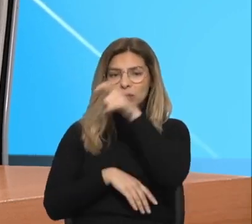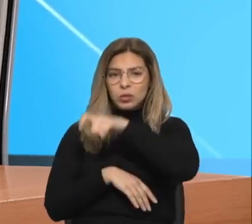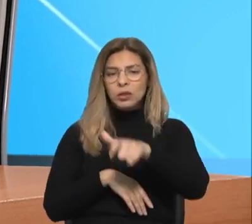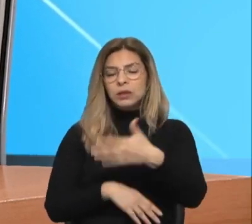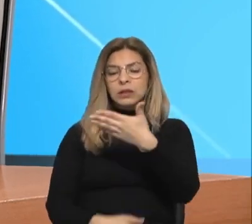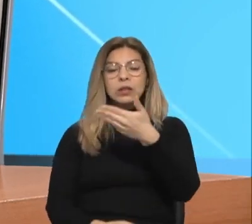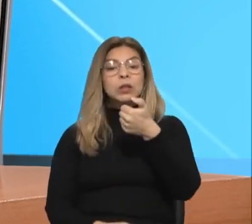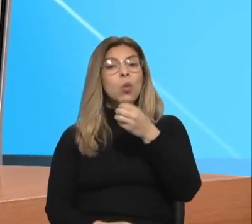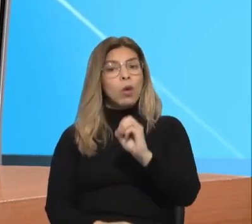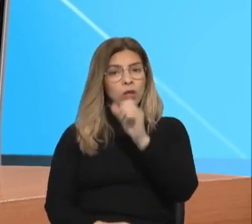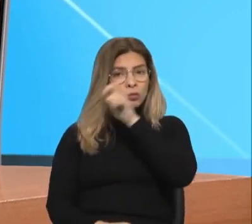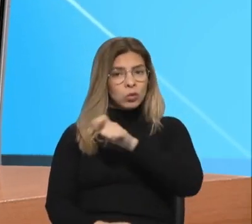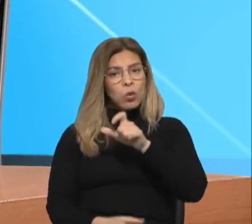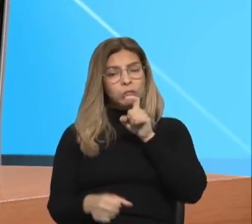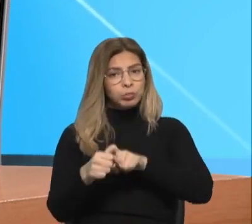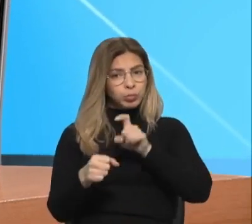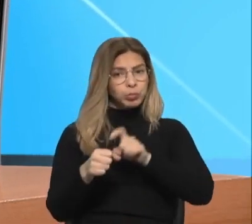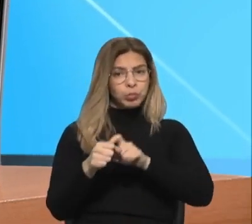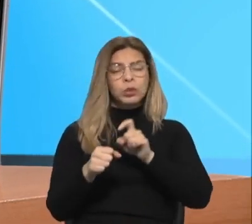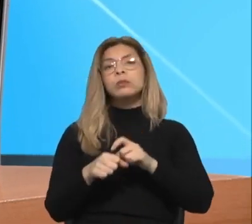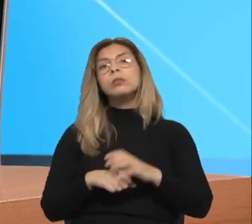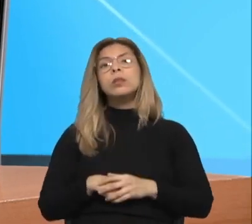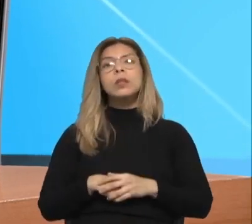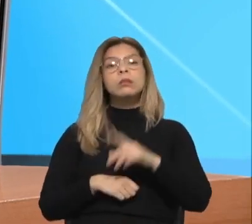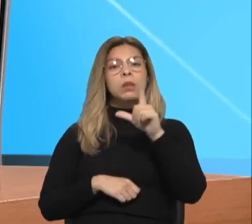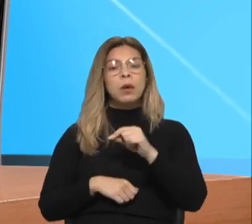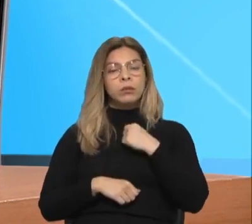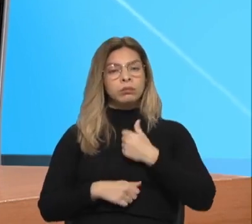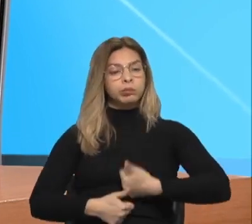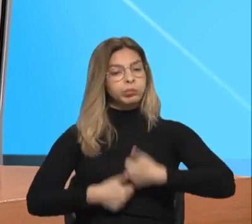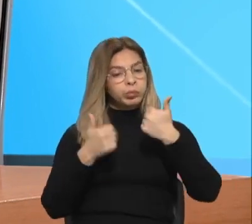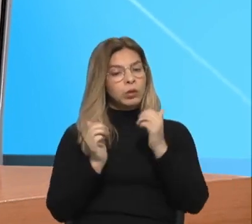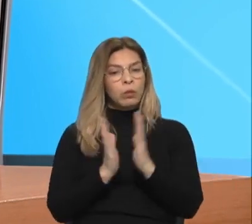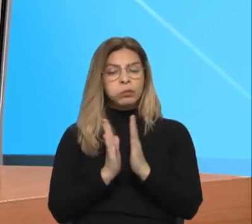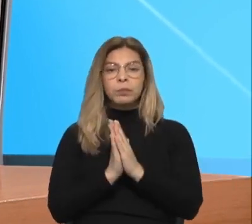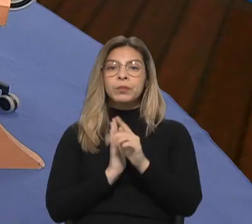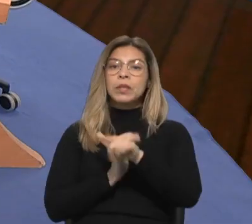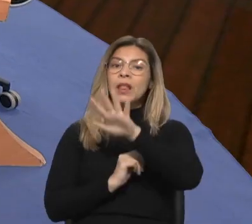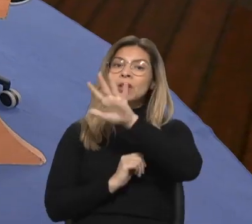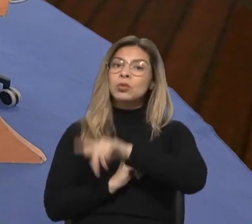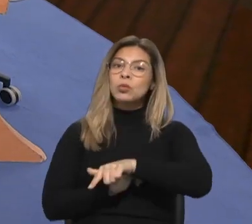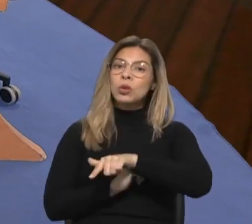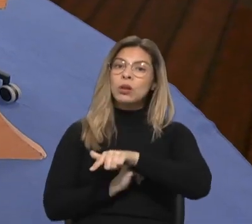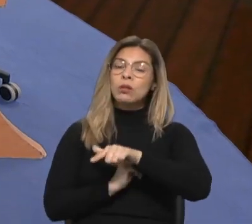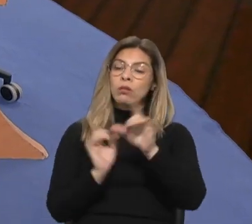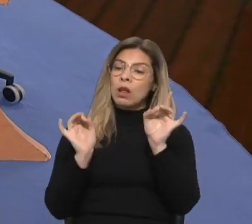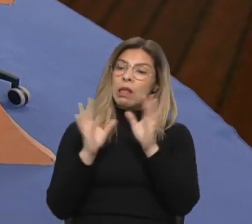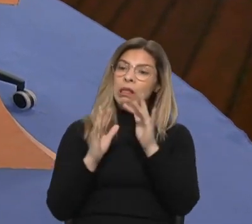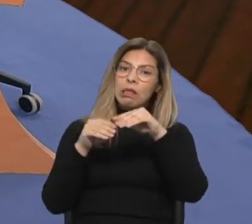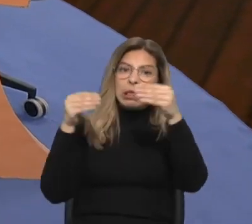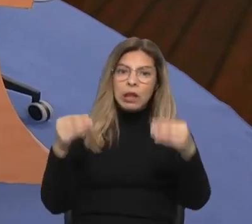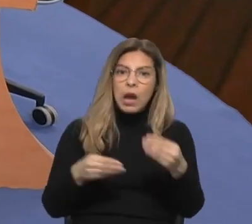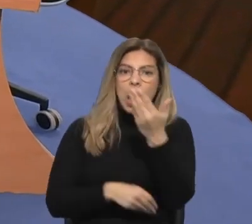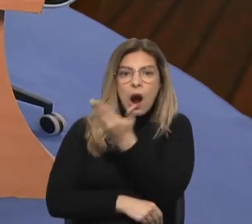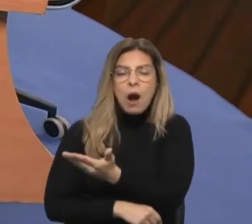150 participantes. E no site do Patriarcado de Lisboa encontram facilmente o link onde se podem registar